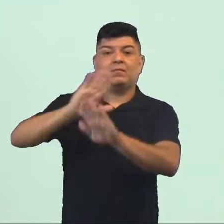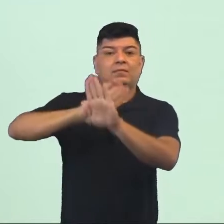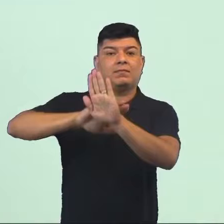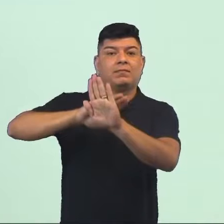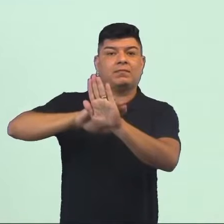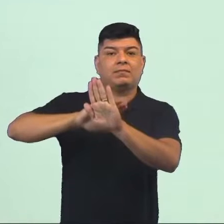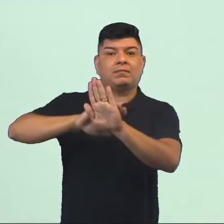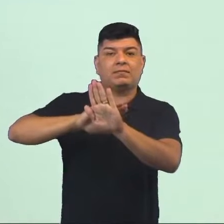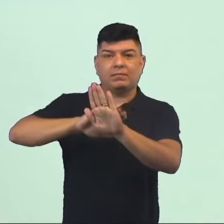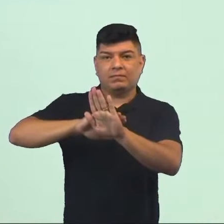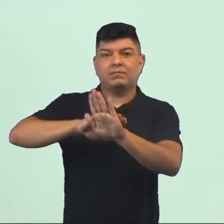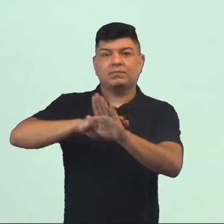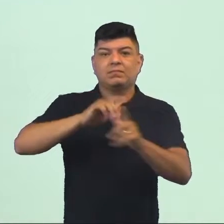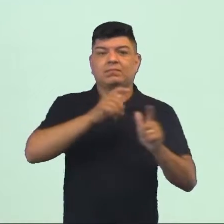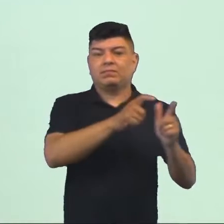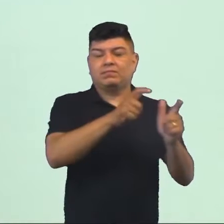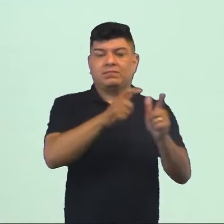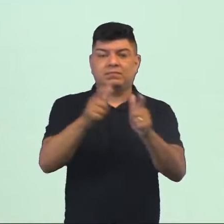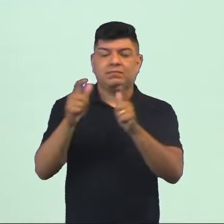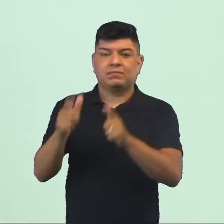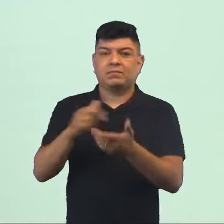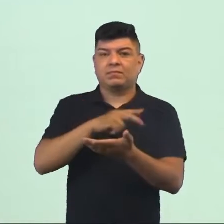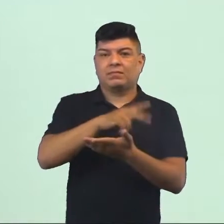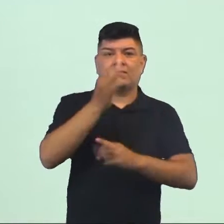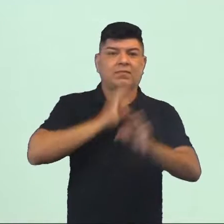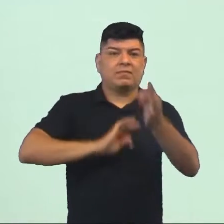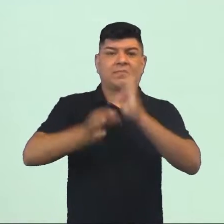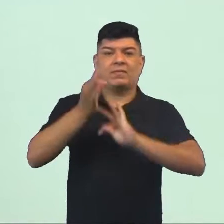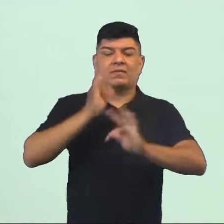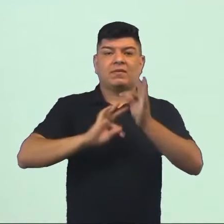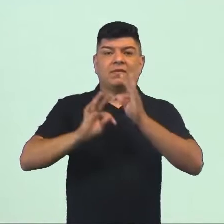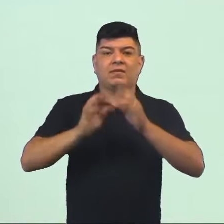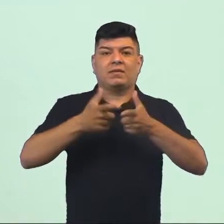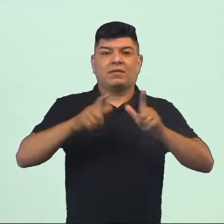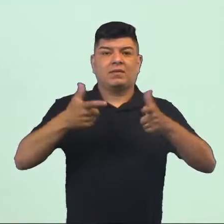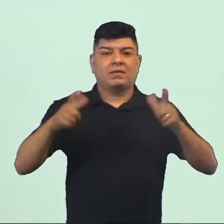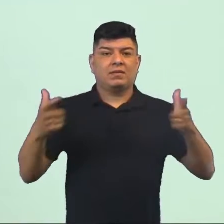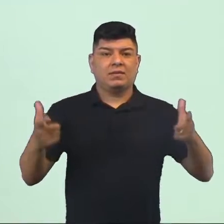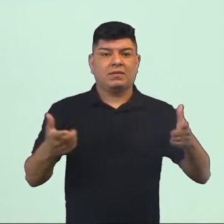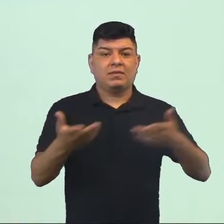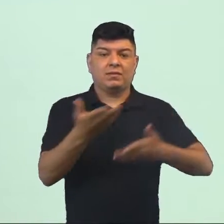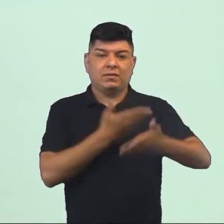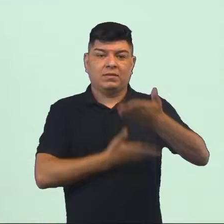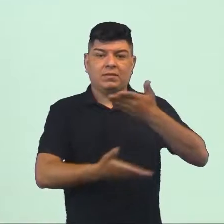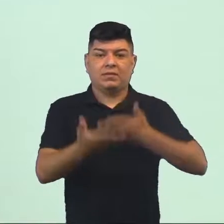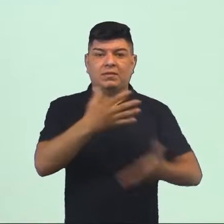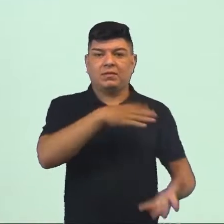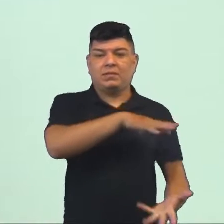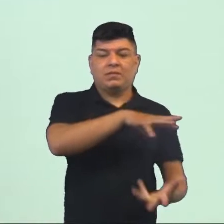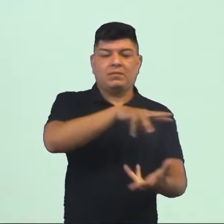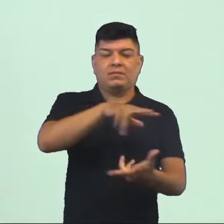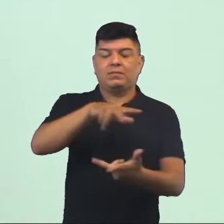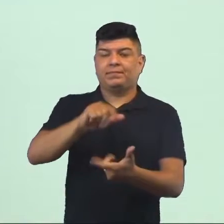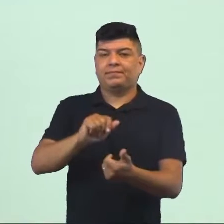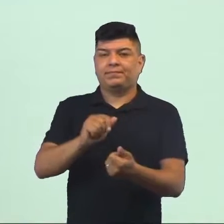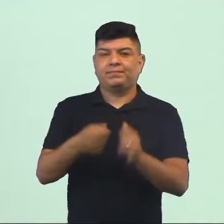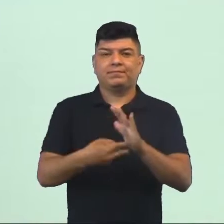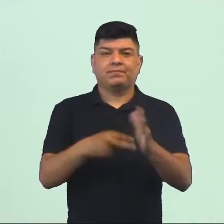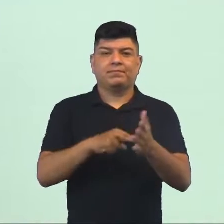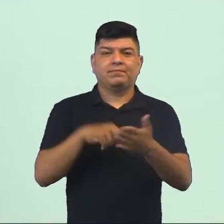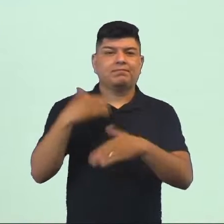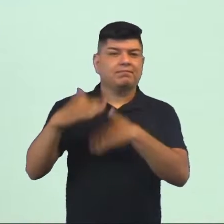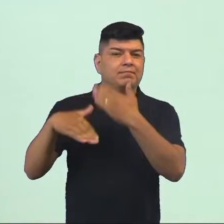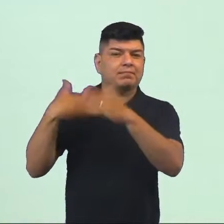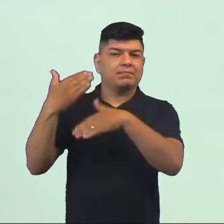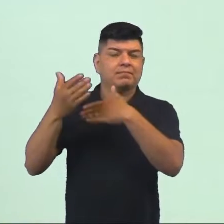surgem aí os blocos econômicos, as multinacionais, e a tecnologia tende a se expandir pelo mundo. Mas o que o processo